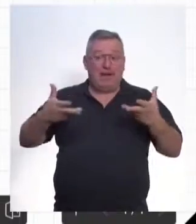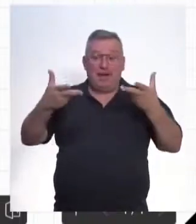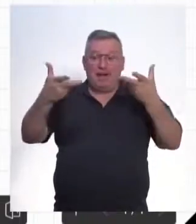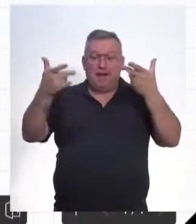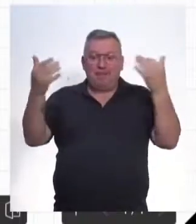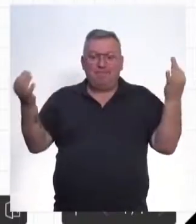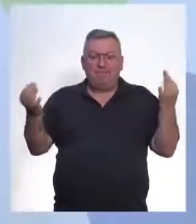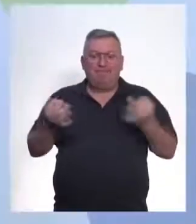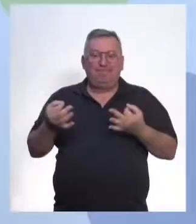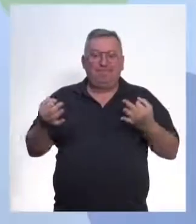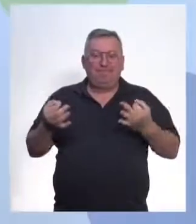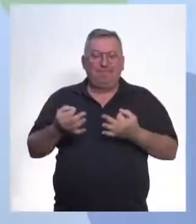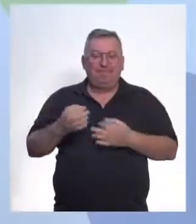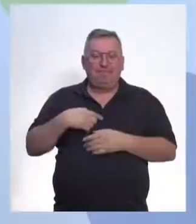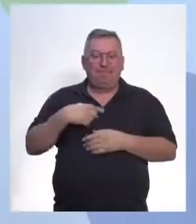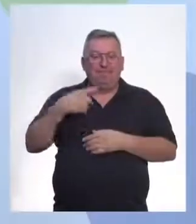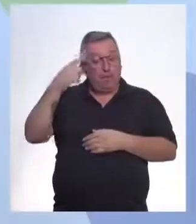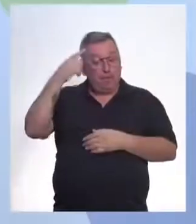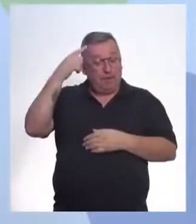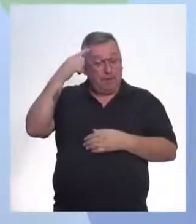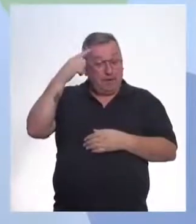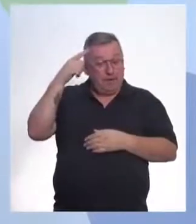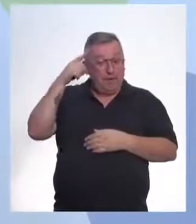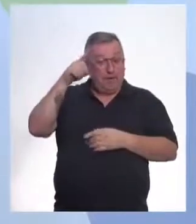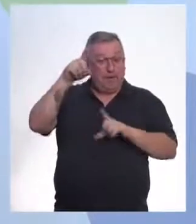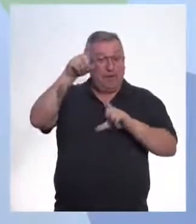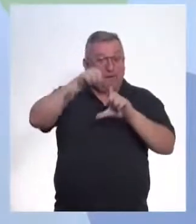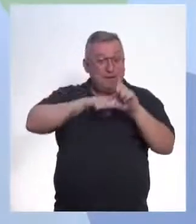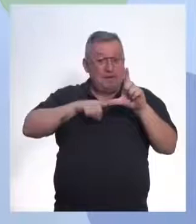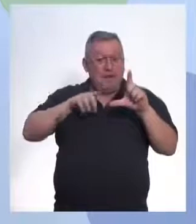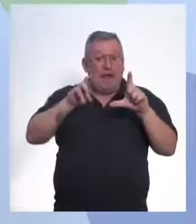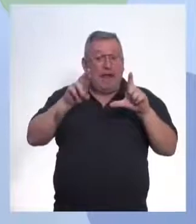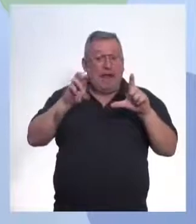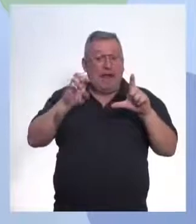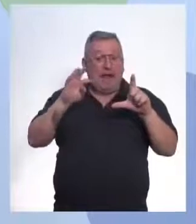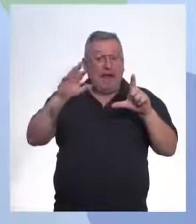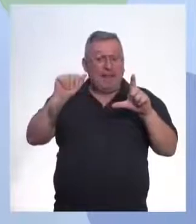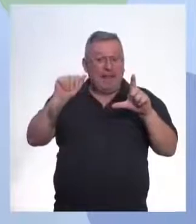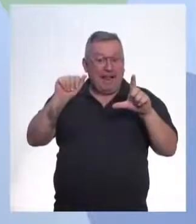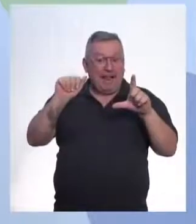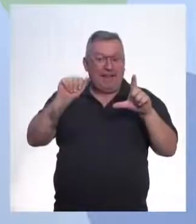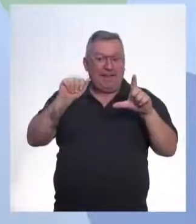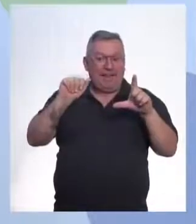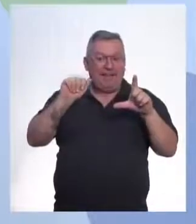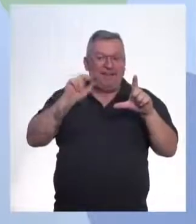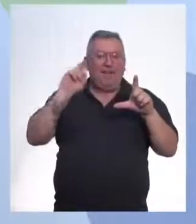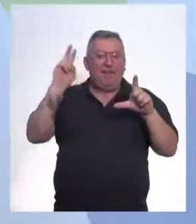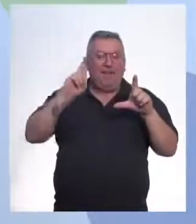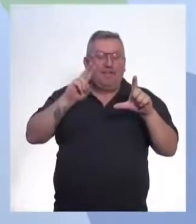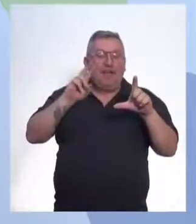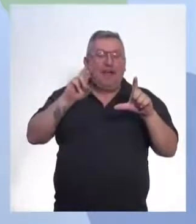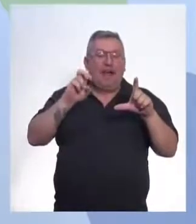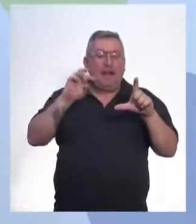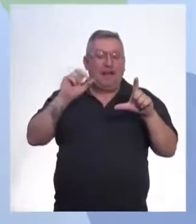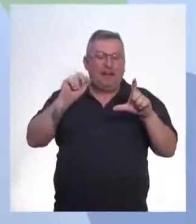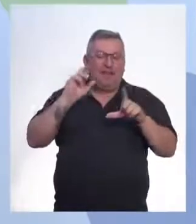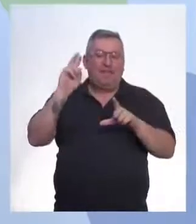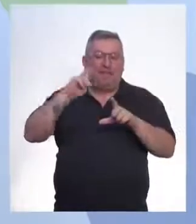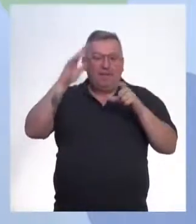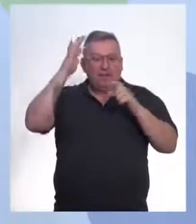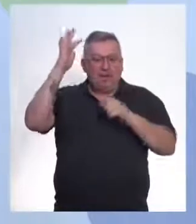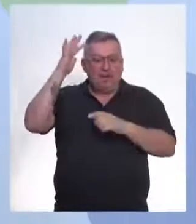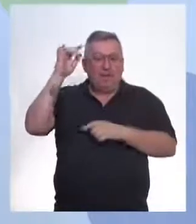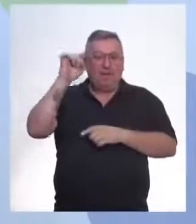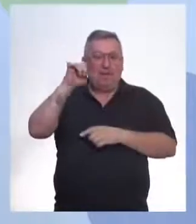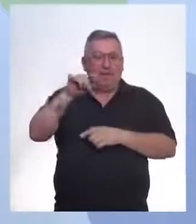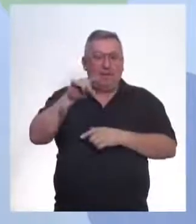maravilhosa. Imaginem, alunos, por favor, que isso é uma reta, tá bom? São Imagina, duas. A imaginação de vocês é muito boa, principalmente para